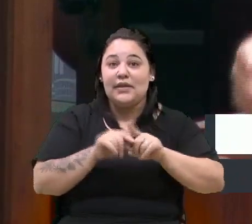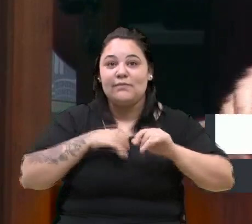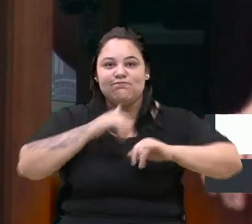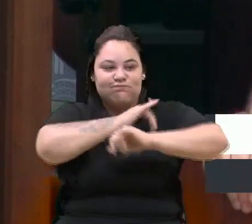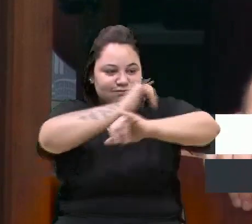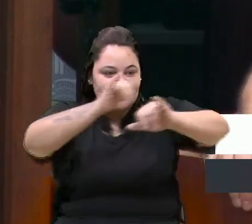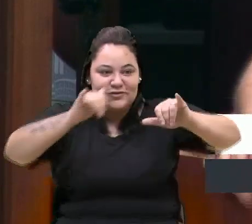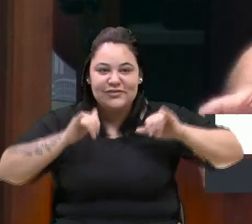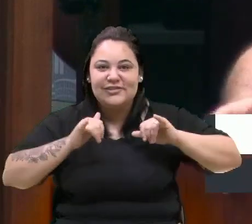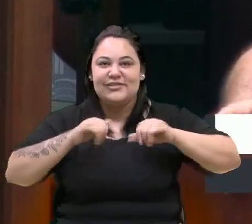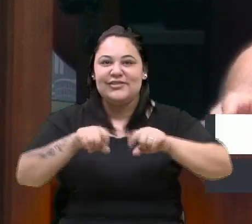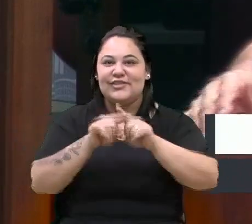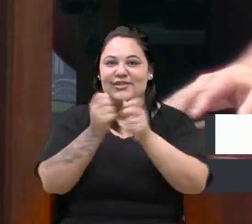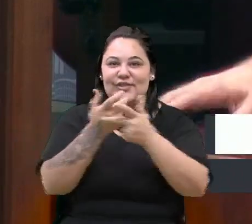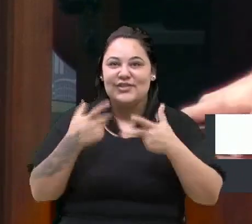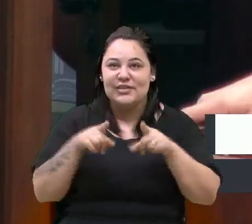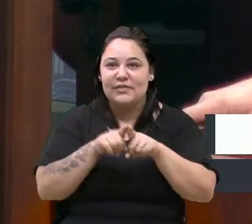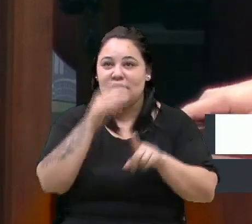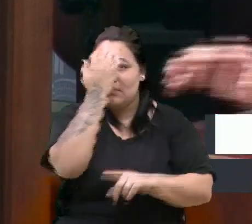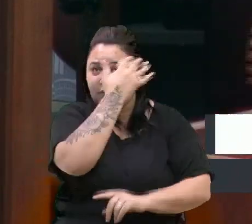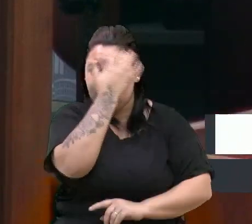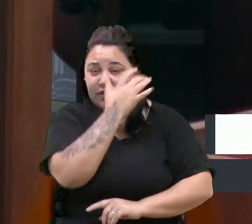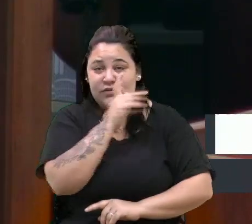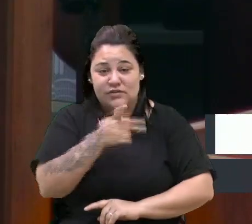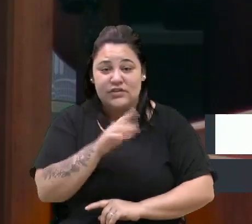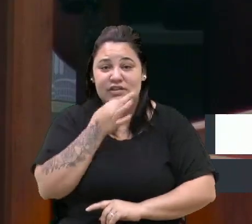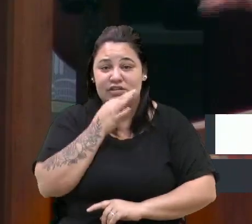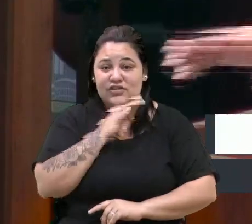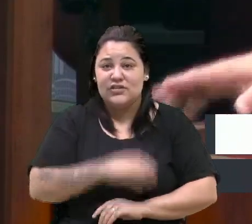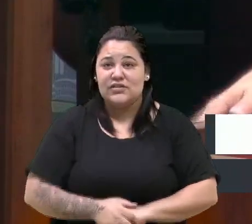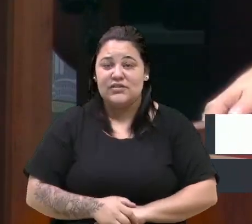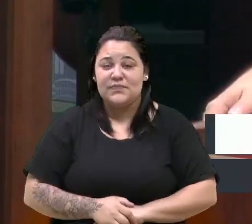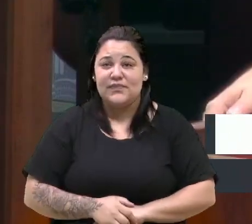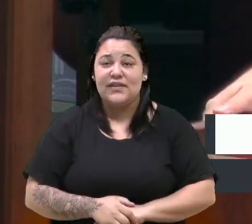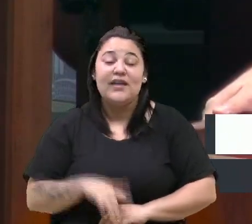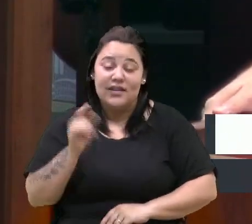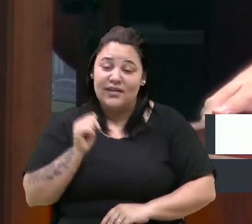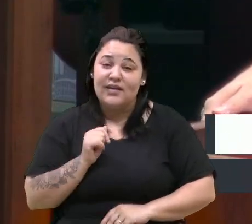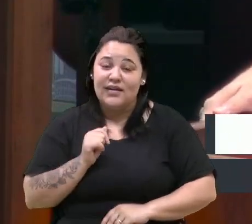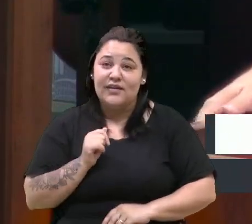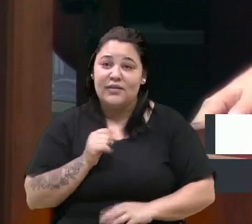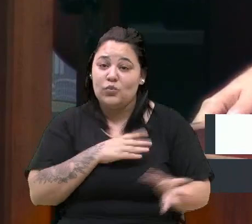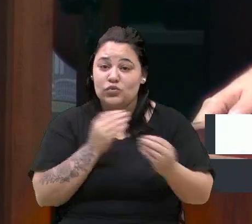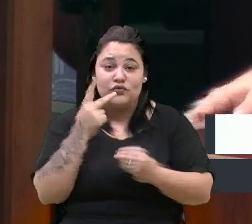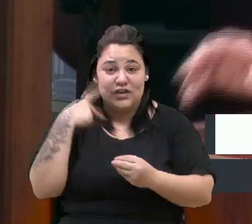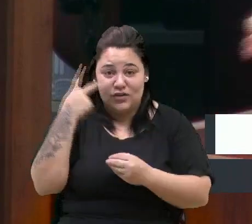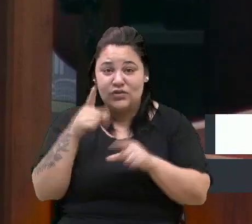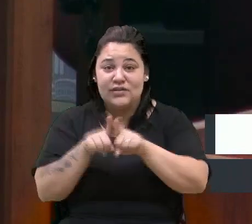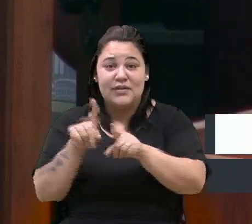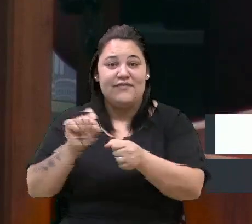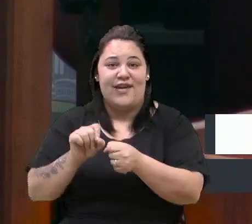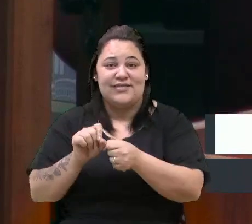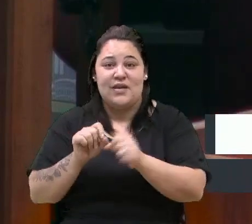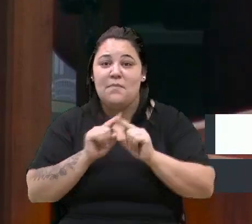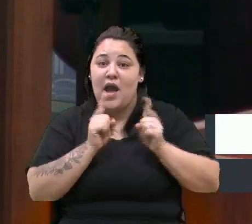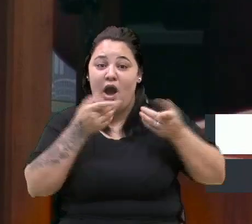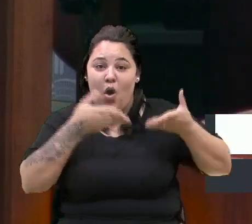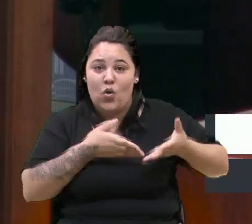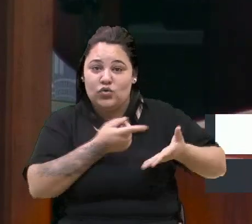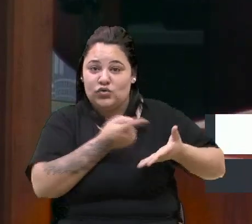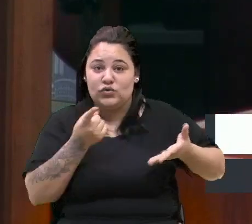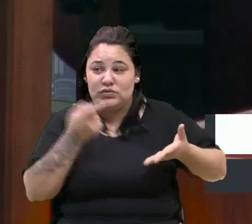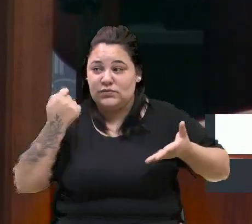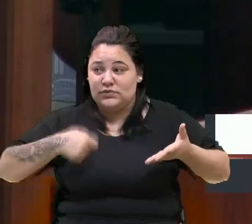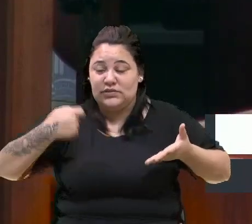divulgando as suas informações, um prefeito de uma grande cidade, que é um exercício que vários dos colegas fazem. Mas hoje, nós precisaríamos, nas